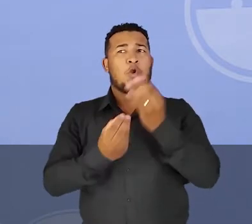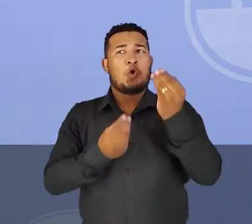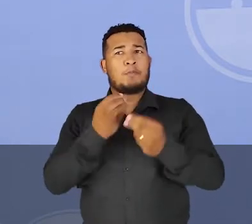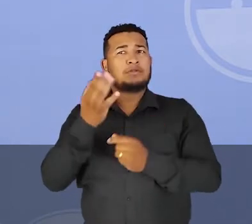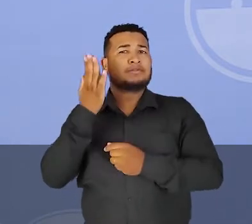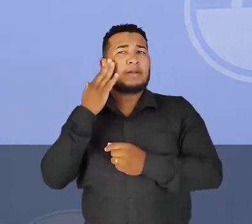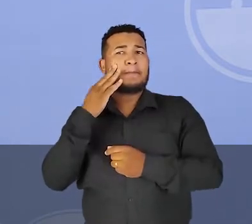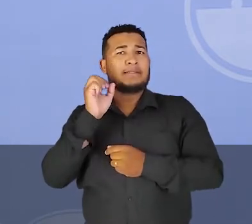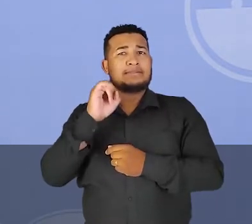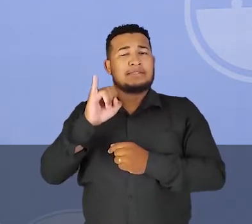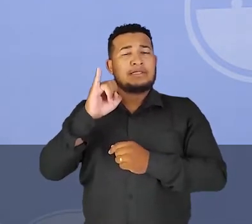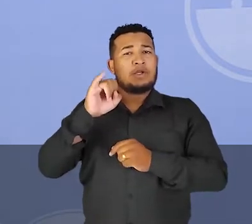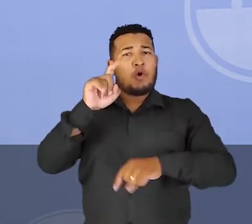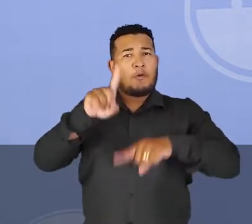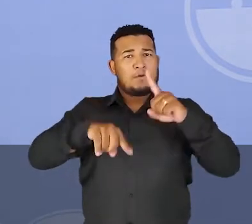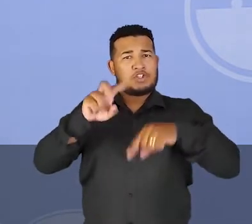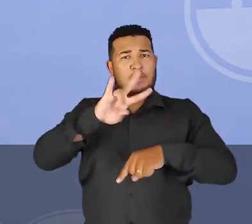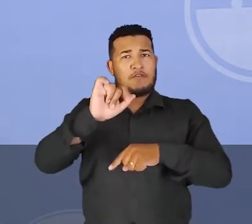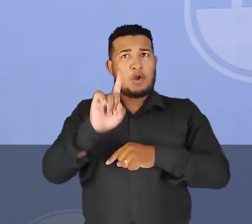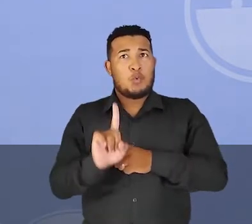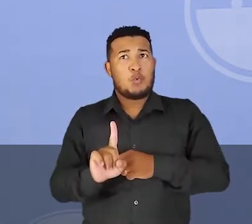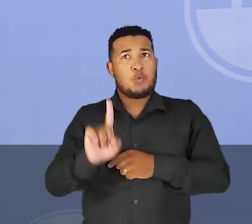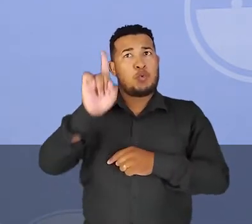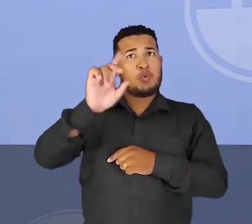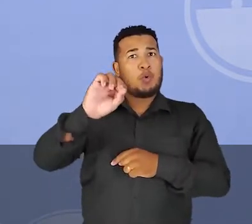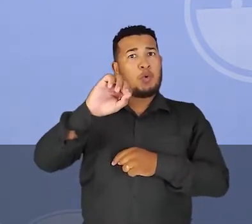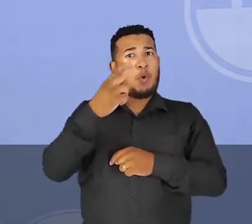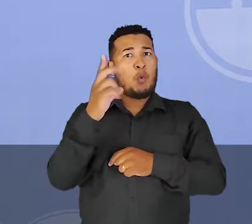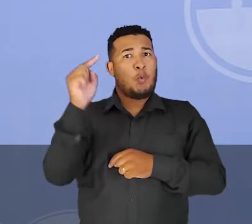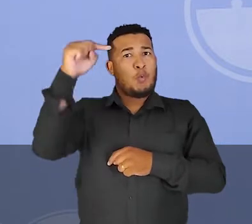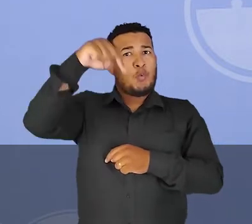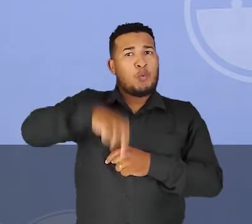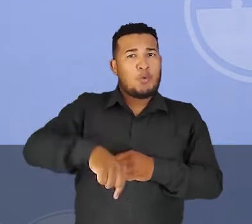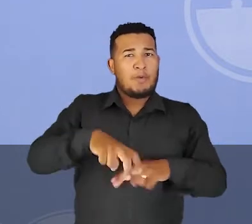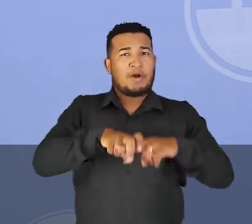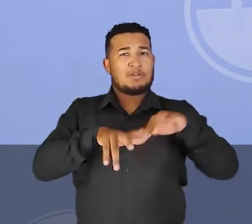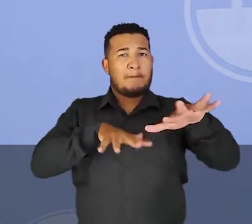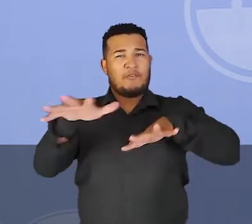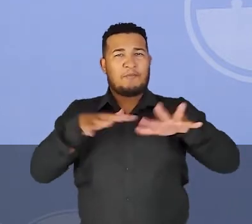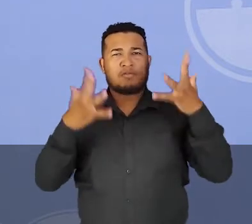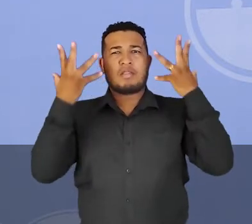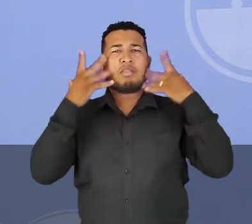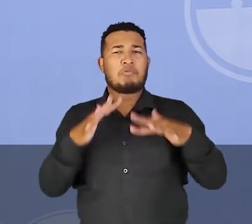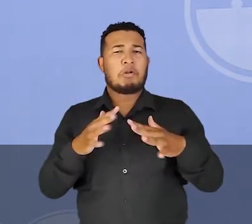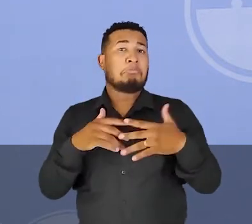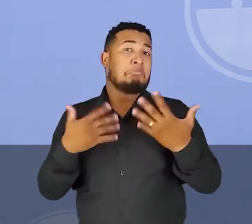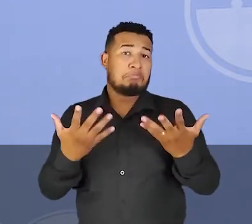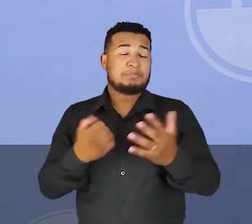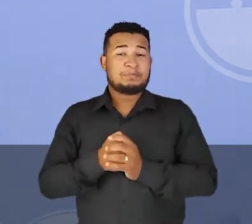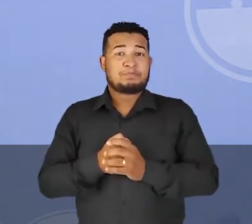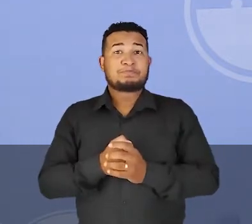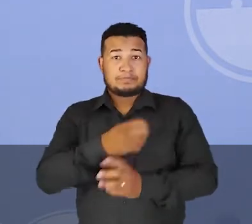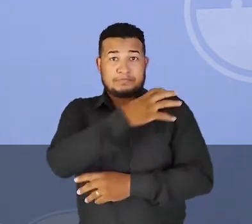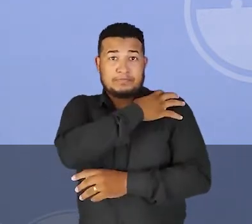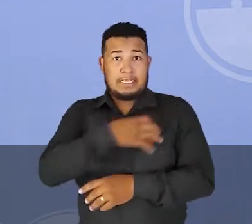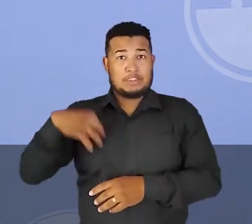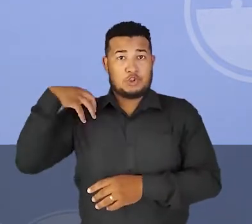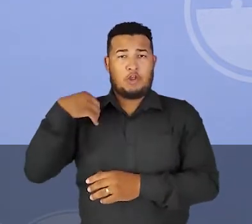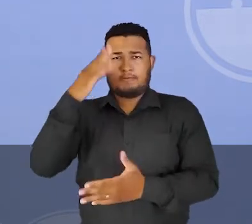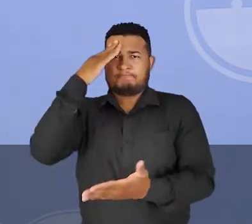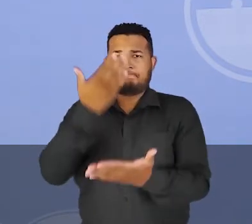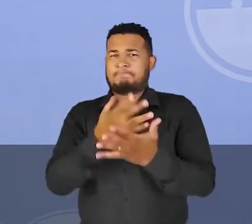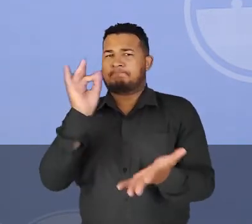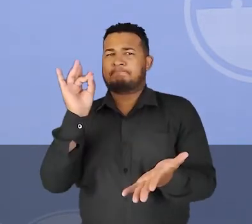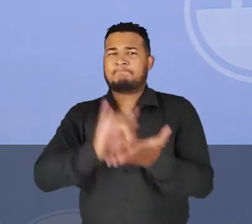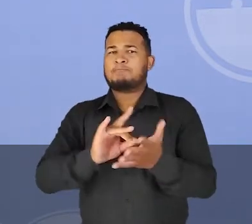se um objeto vai subir ou vai descer no seu movimento natural? Aristóteles acreditava